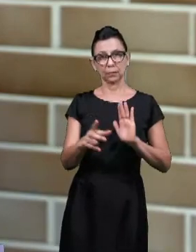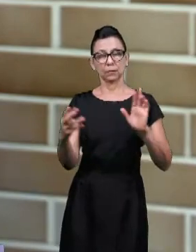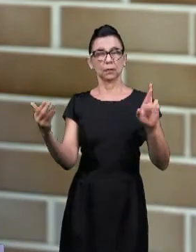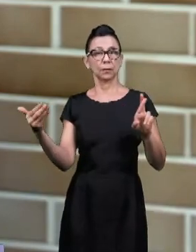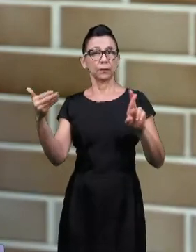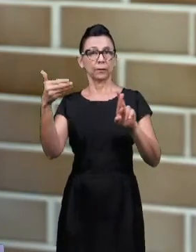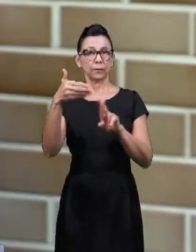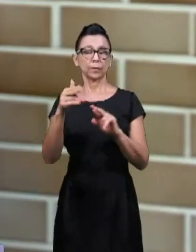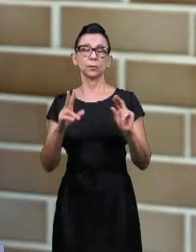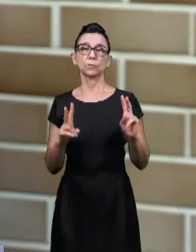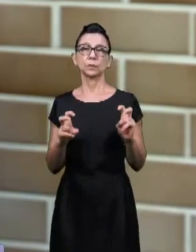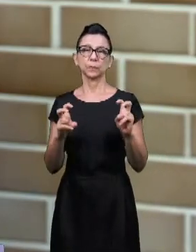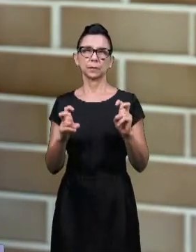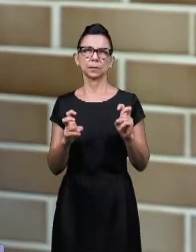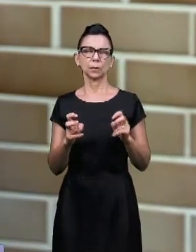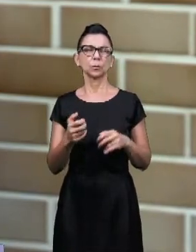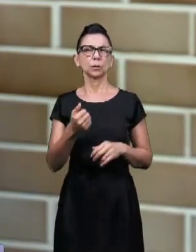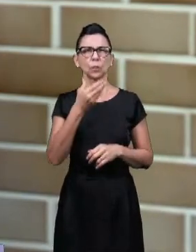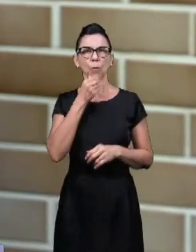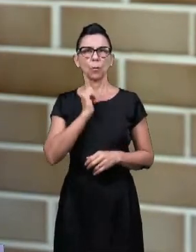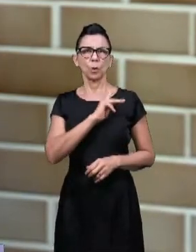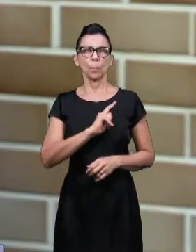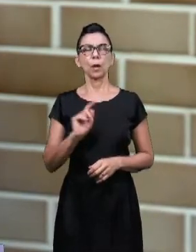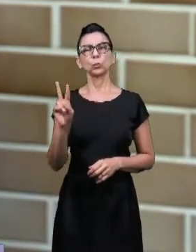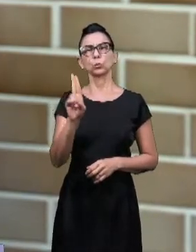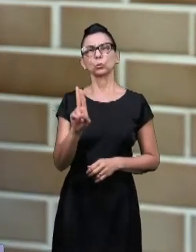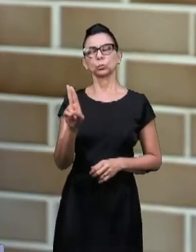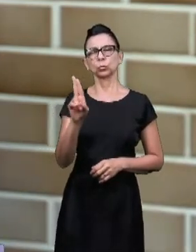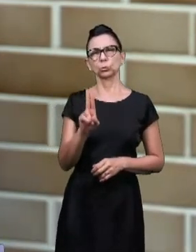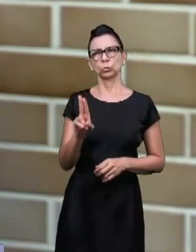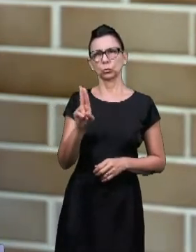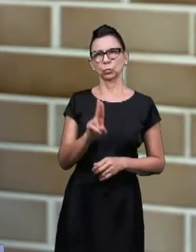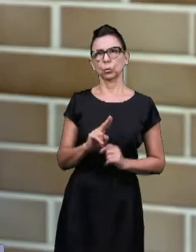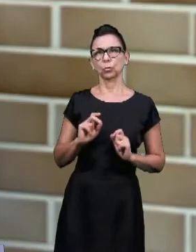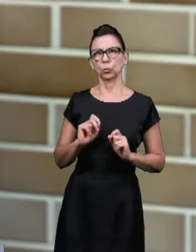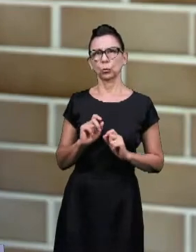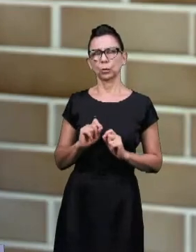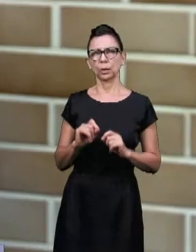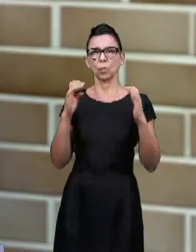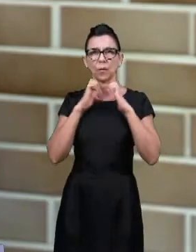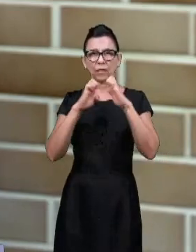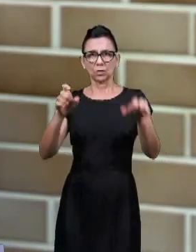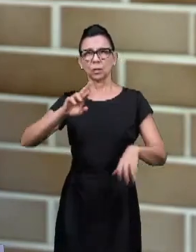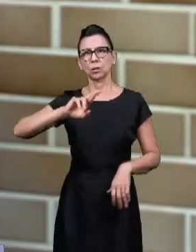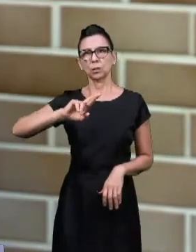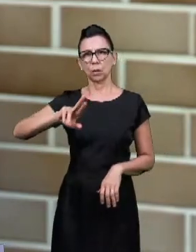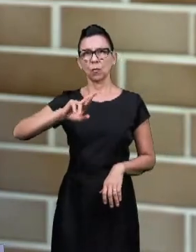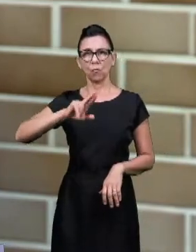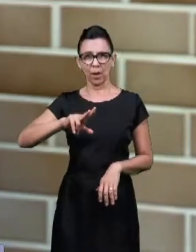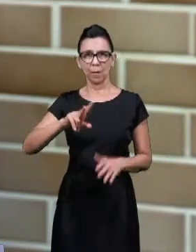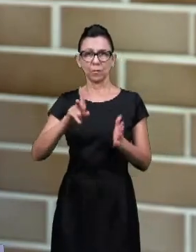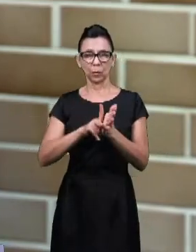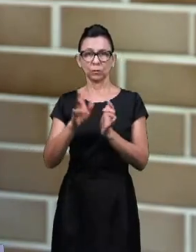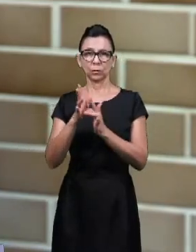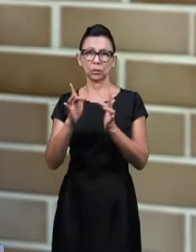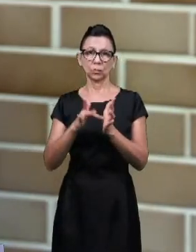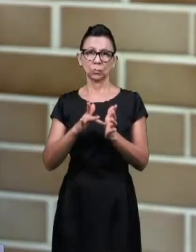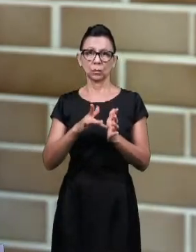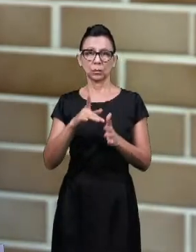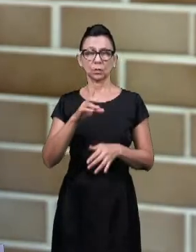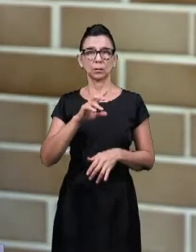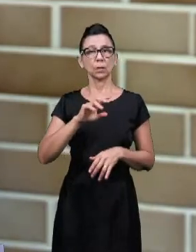uma expressão de Paulo, É um evangelho que não é o evangelho do Senhor Jesus, seja anátema. A